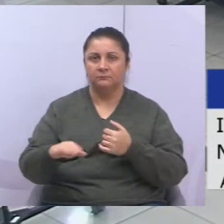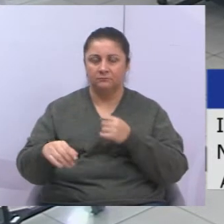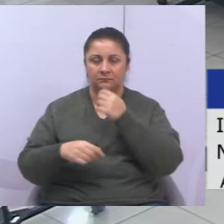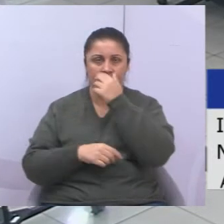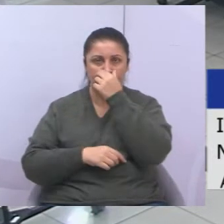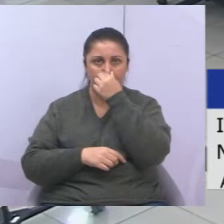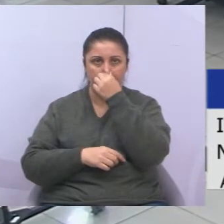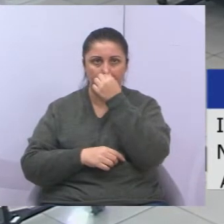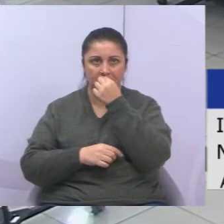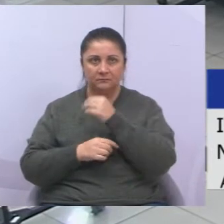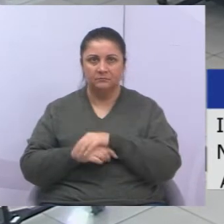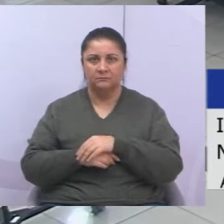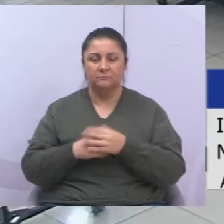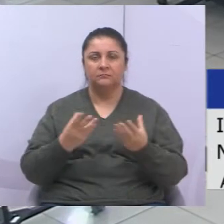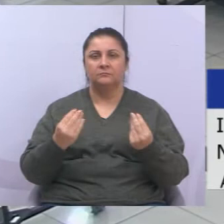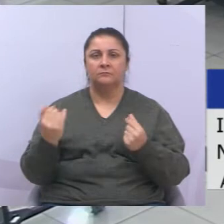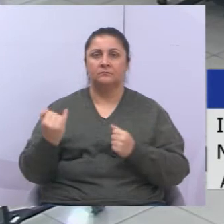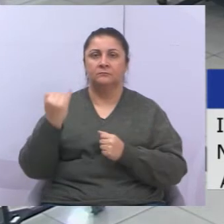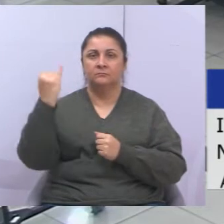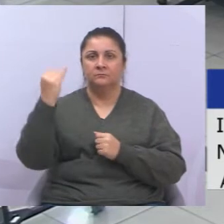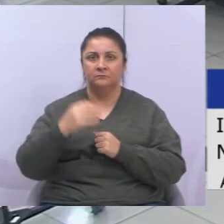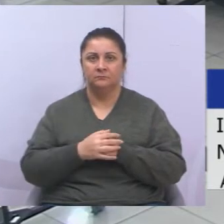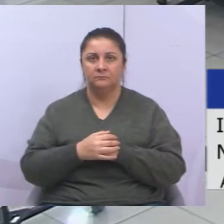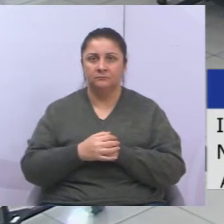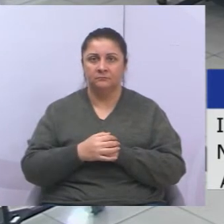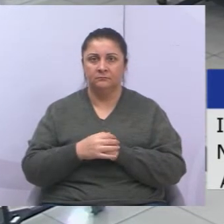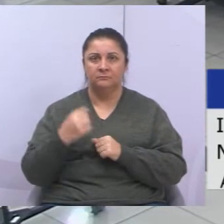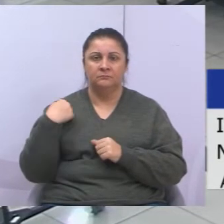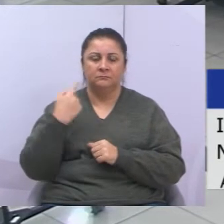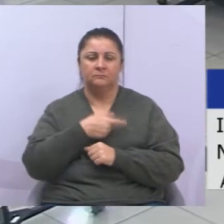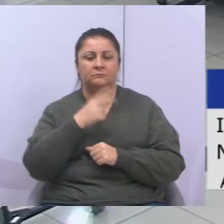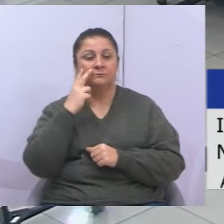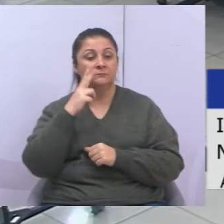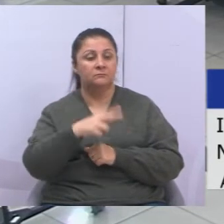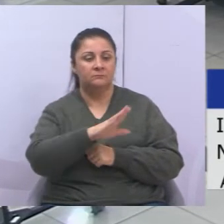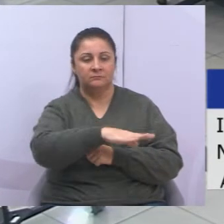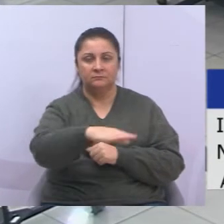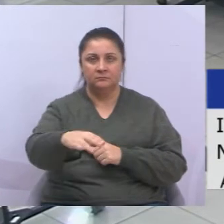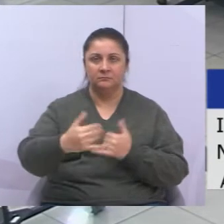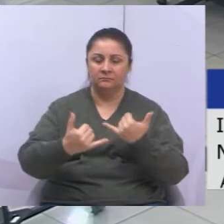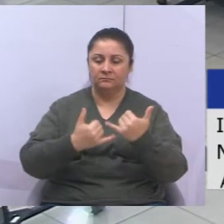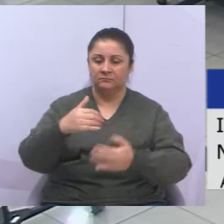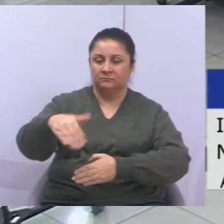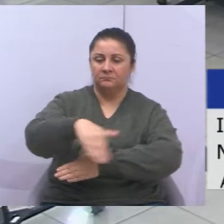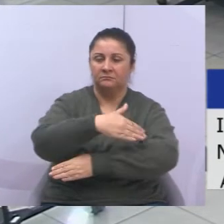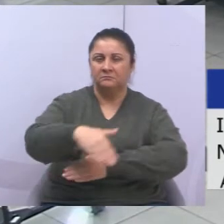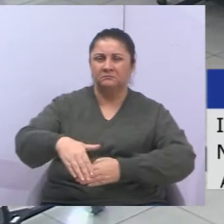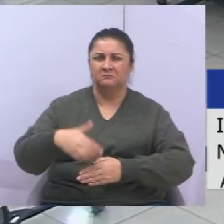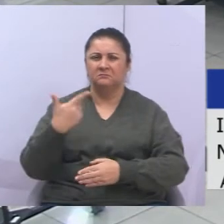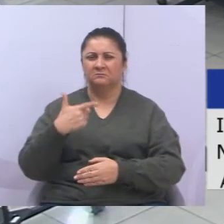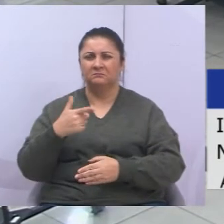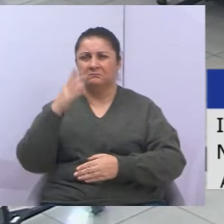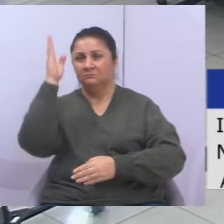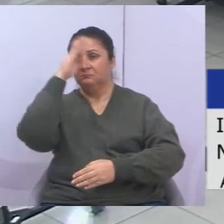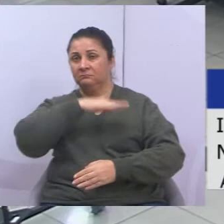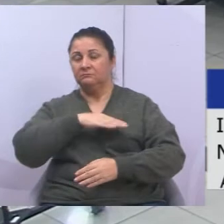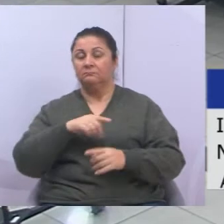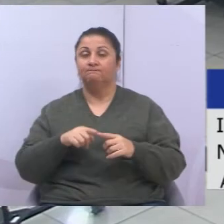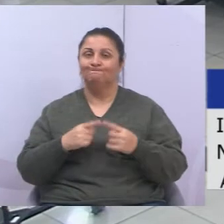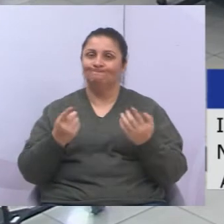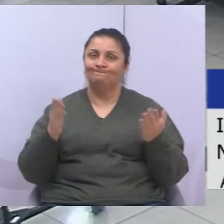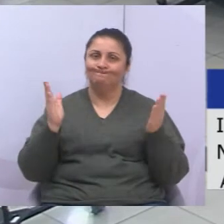resgatar esse passado que tão importante, onde a gente via as crianças brincarem na rua, nem sem maldade, mas infelizmente